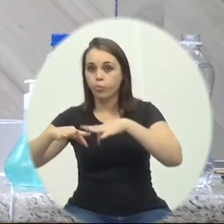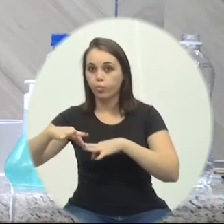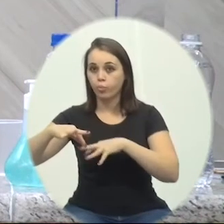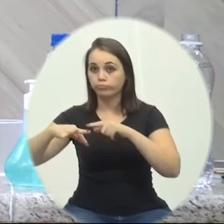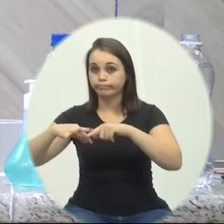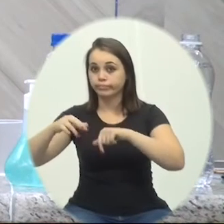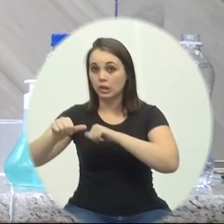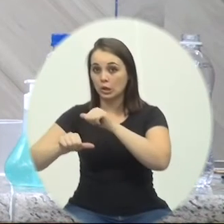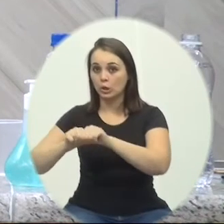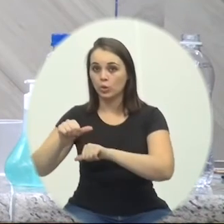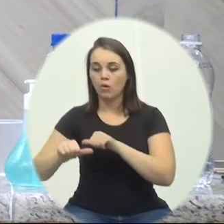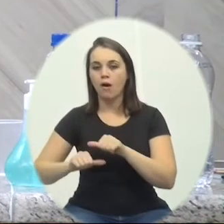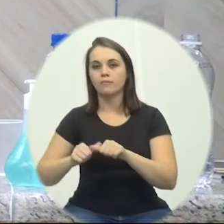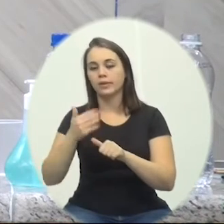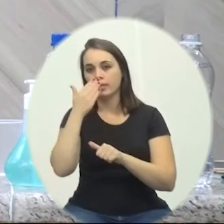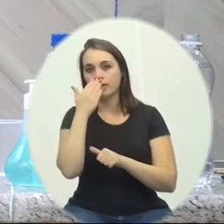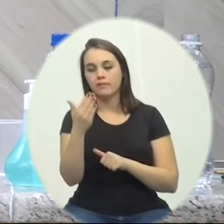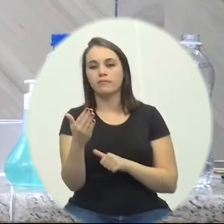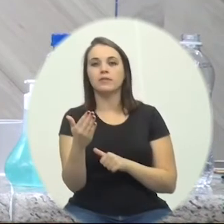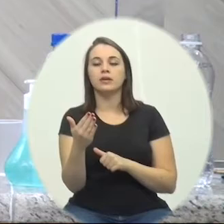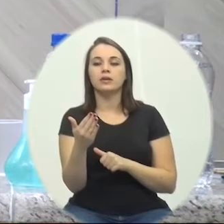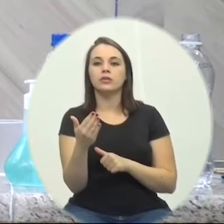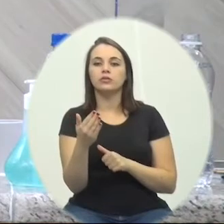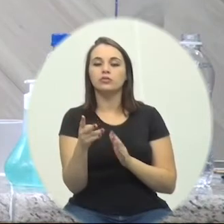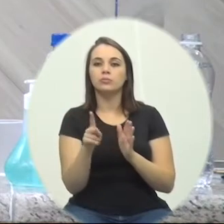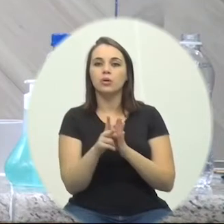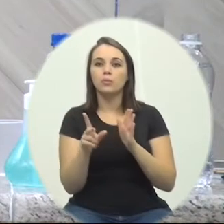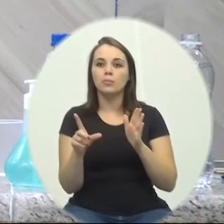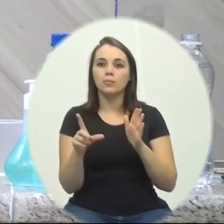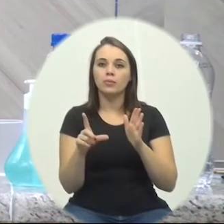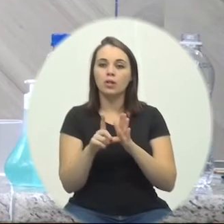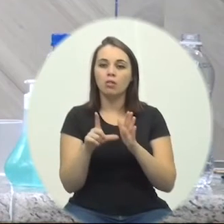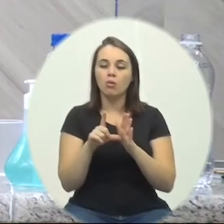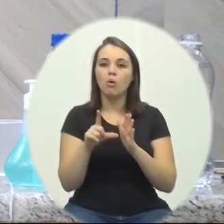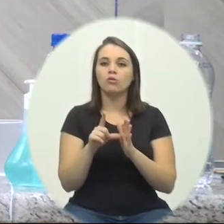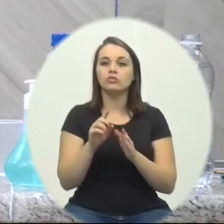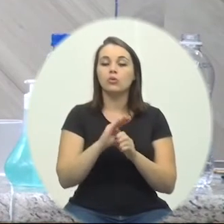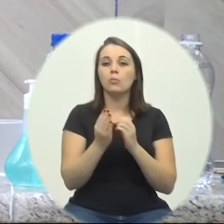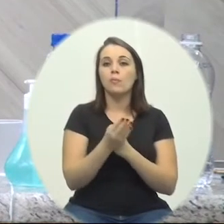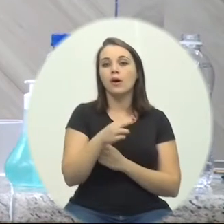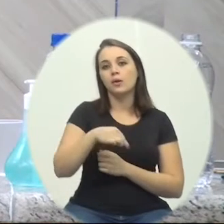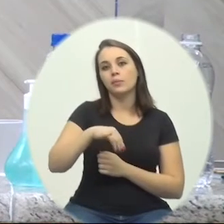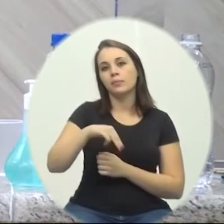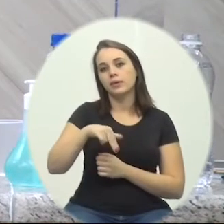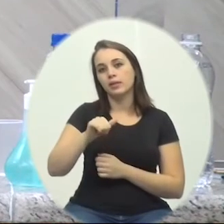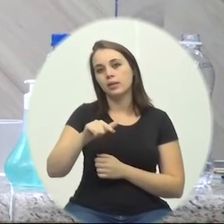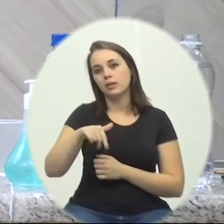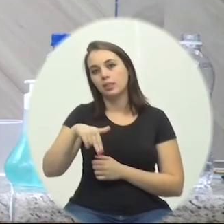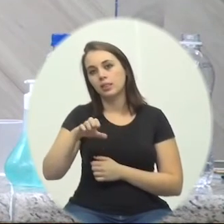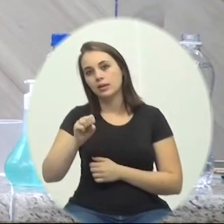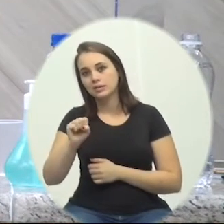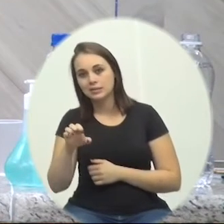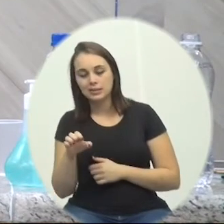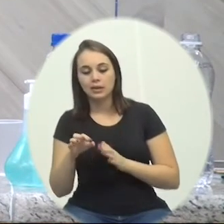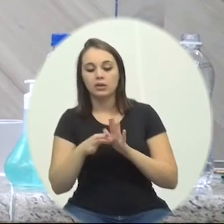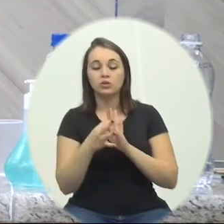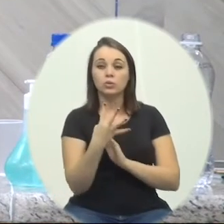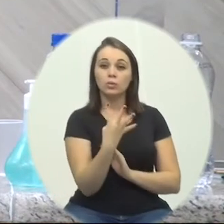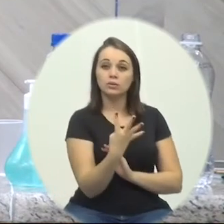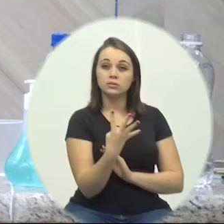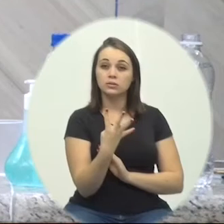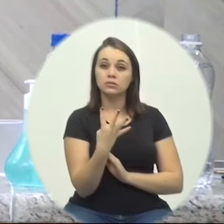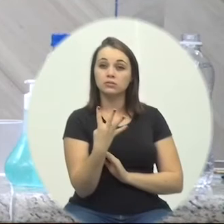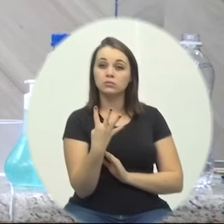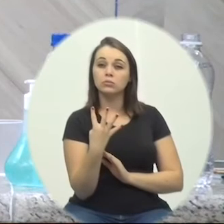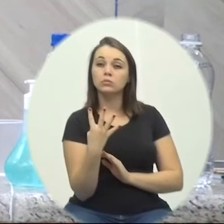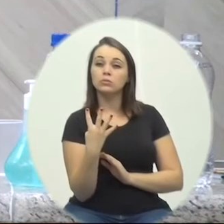Procópio Nunes, de fronte à Secrio Serralheria, no bairro Milanese. Indicação 442-2021, autor vereador pastor Jair